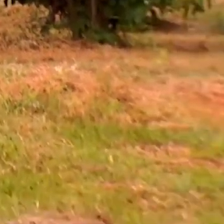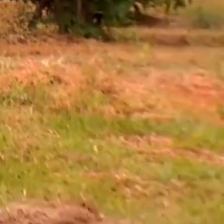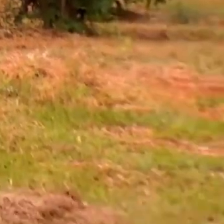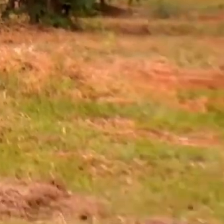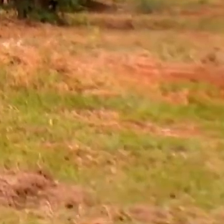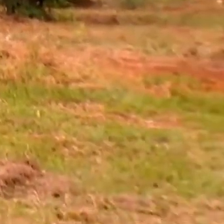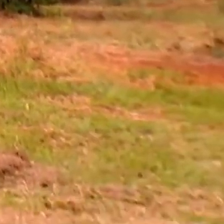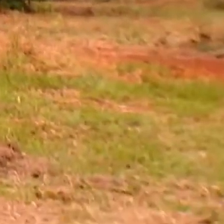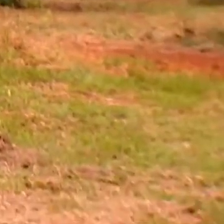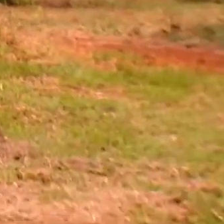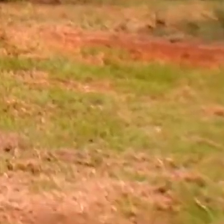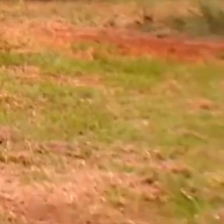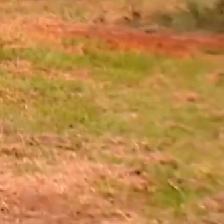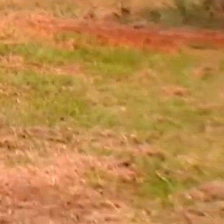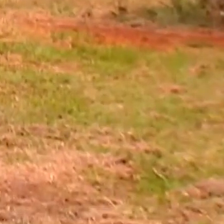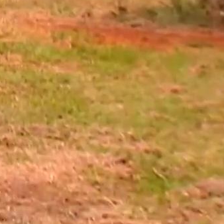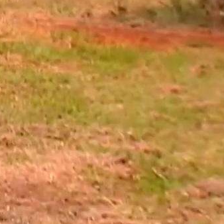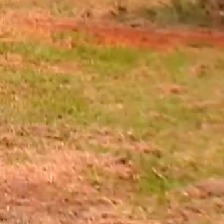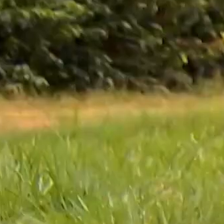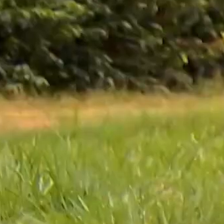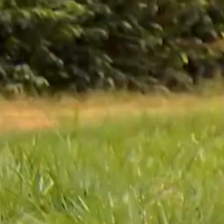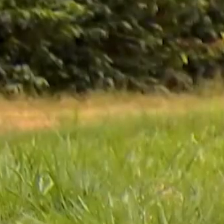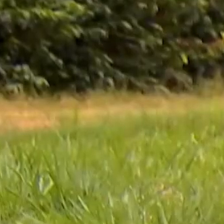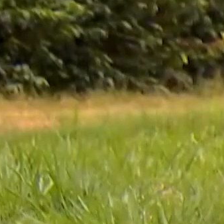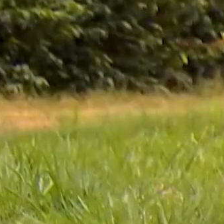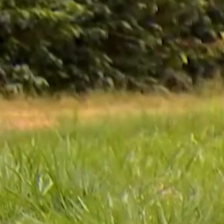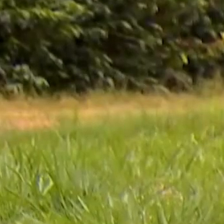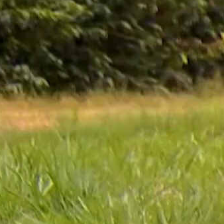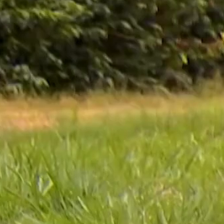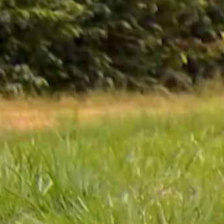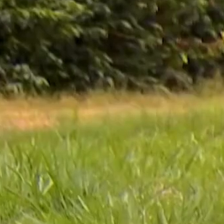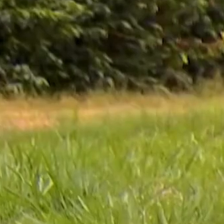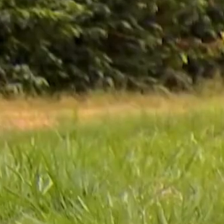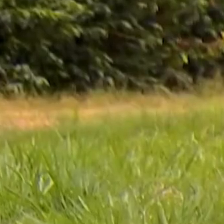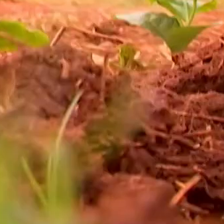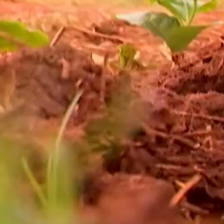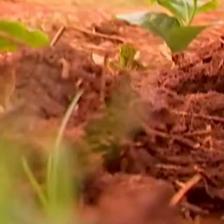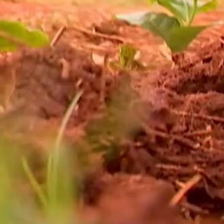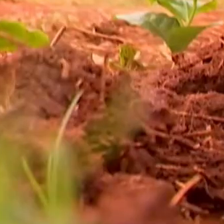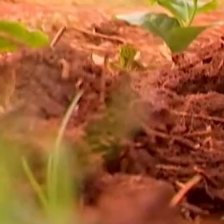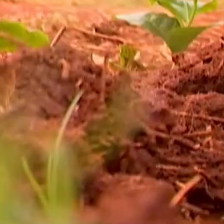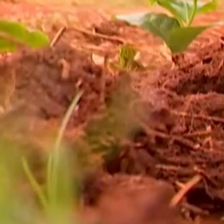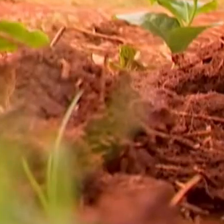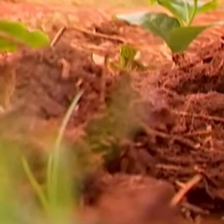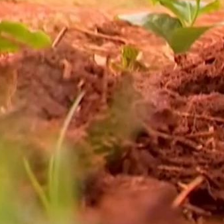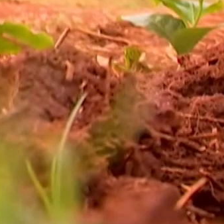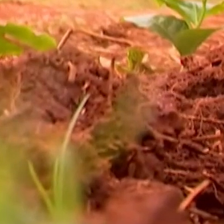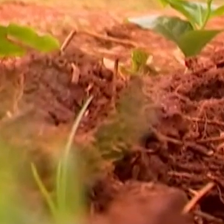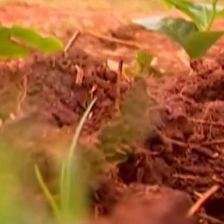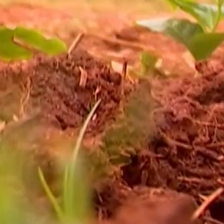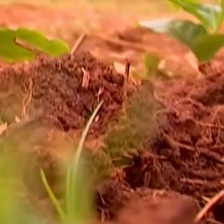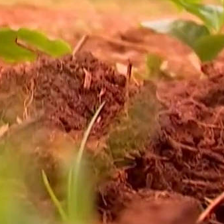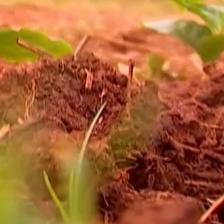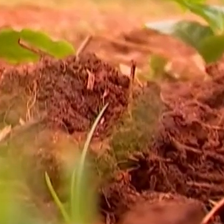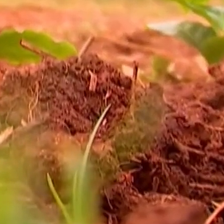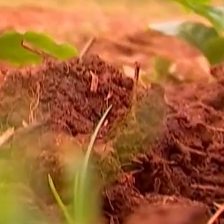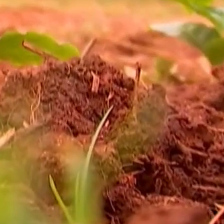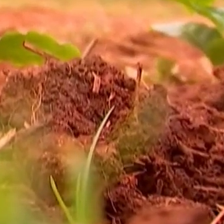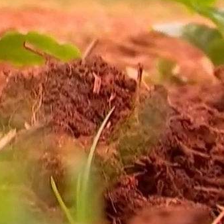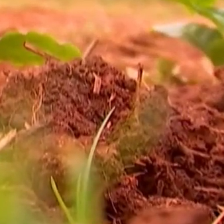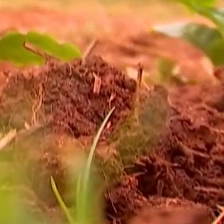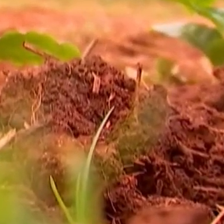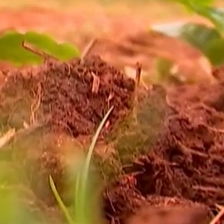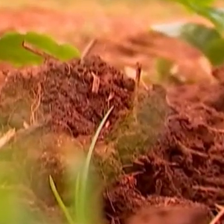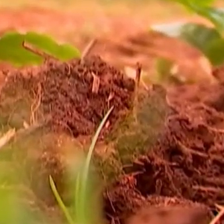consumido em excesso faz mal, né? Inclusive a água. Então o café não foge disso. Então hoje a recomendação, dependendo